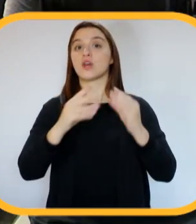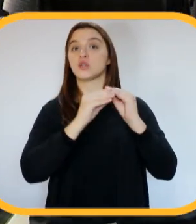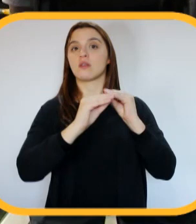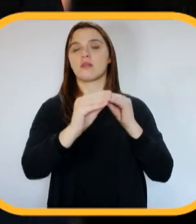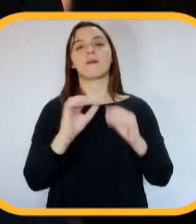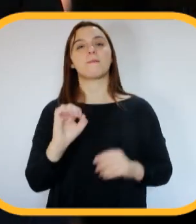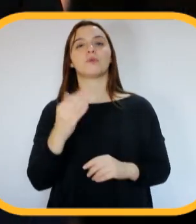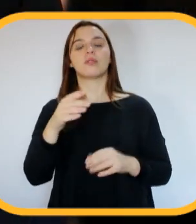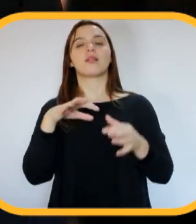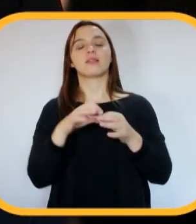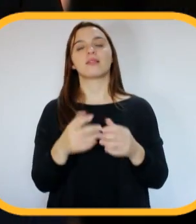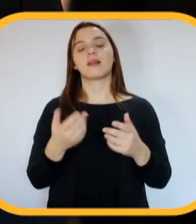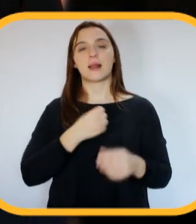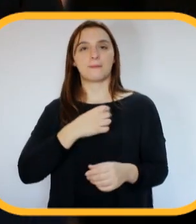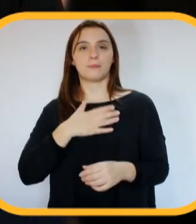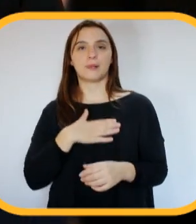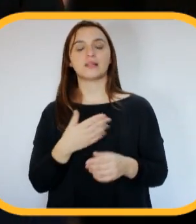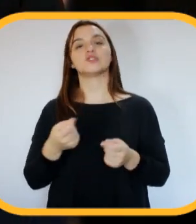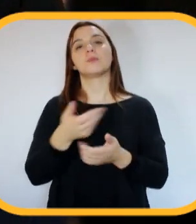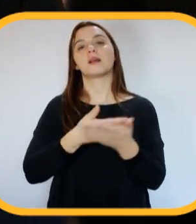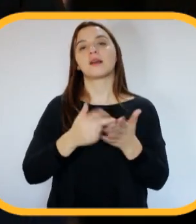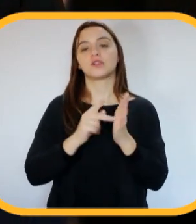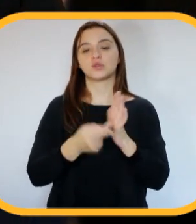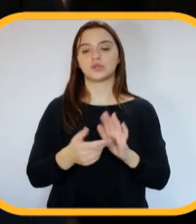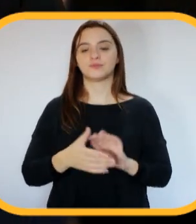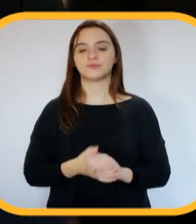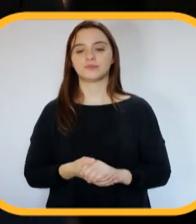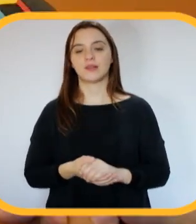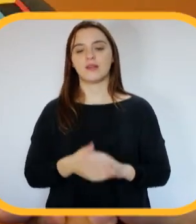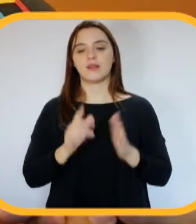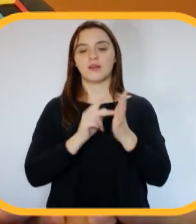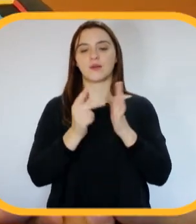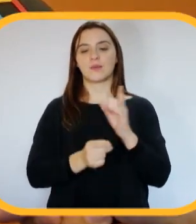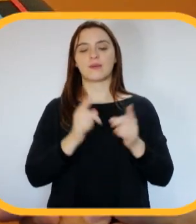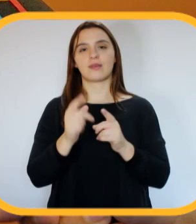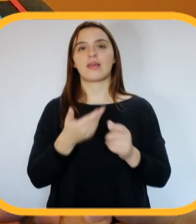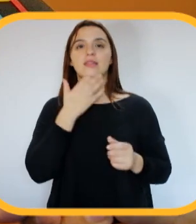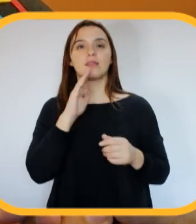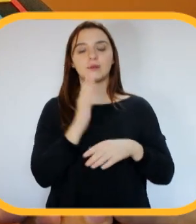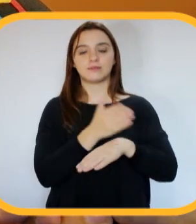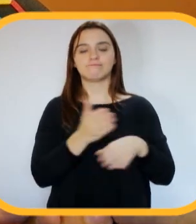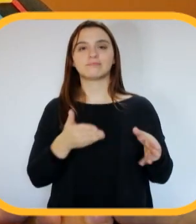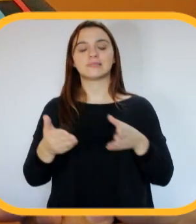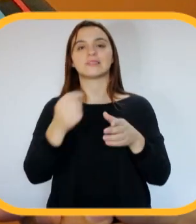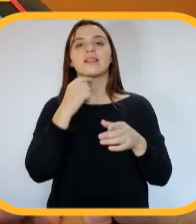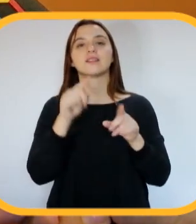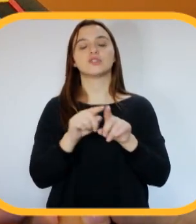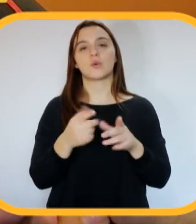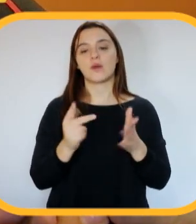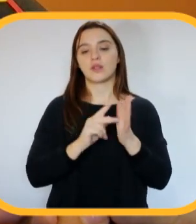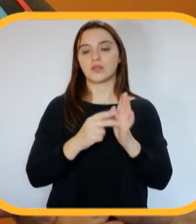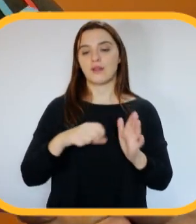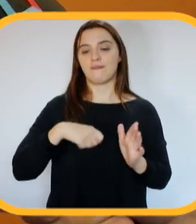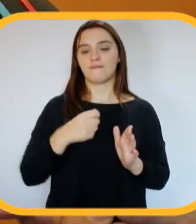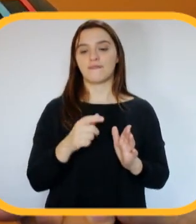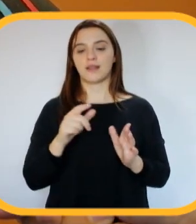é agora uma prioridade para as empresas do mercado tecnológico. Clean tech is actually a flavor of the century. And when we say green tech is clean tech as